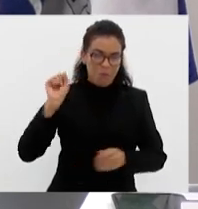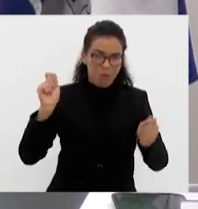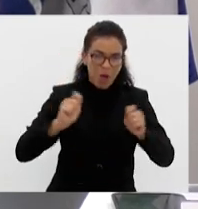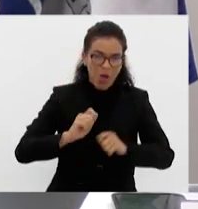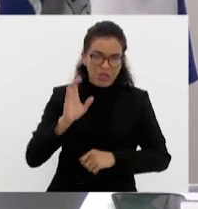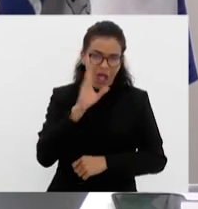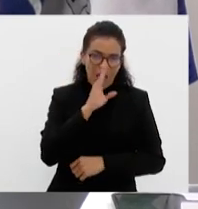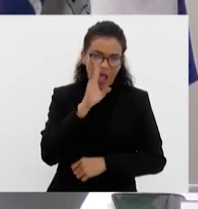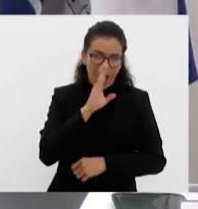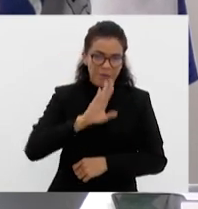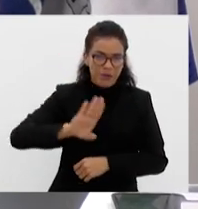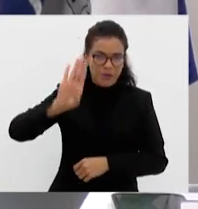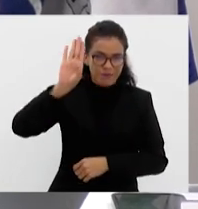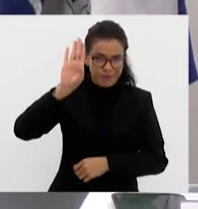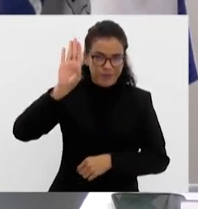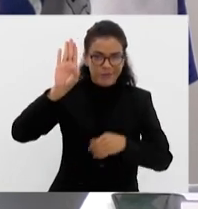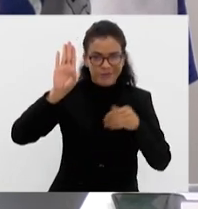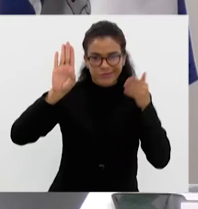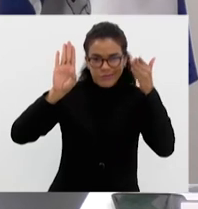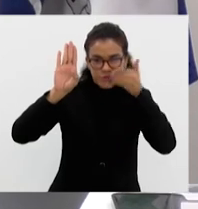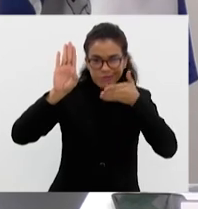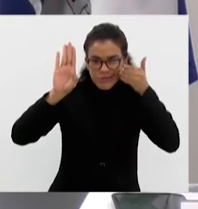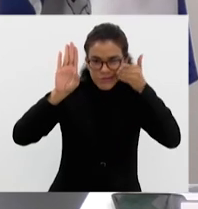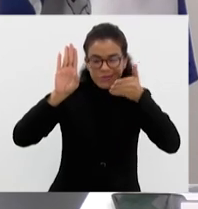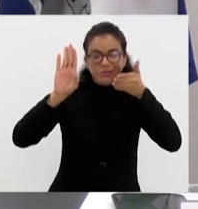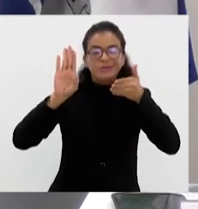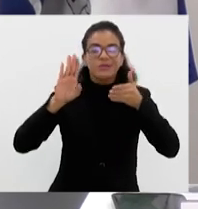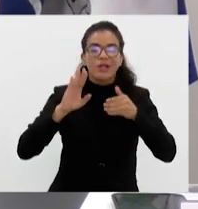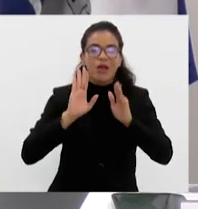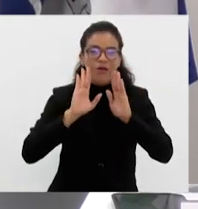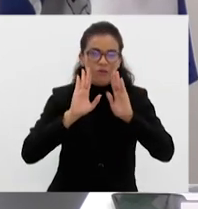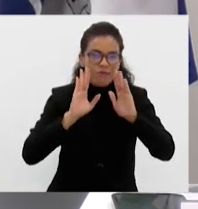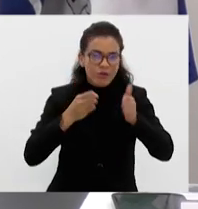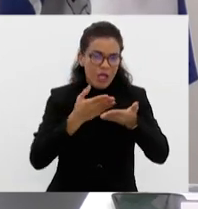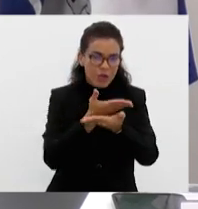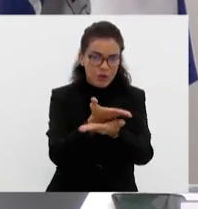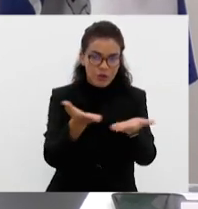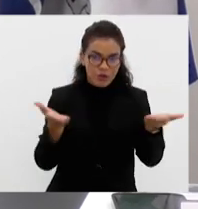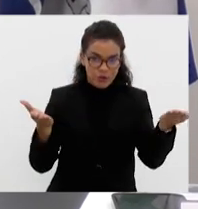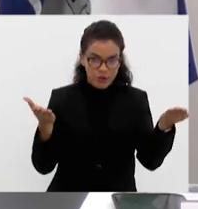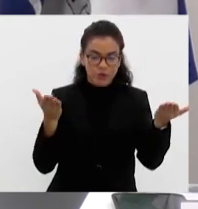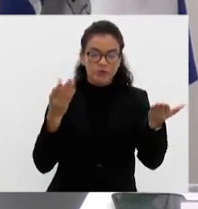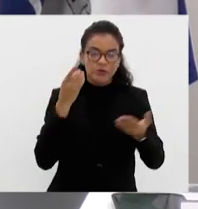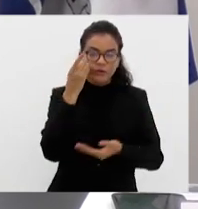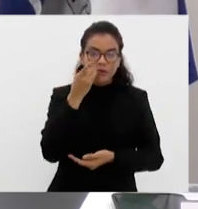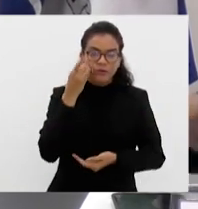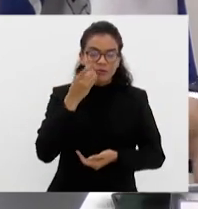claro, rápido. Claro, claro. Deputado Mink. É muito rápido, é dirigida a todos,